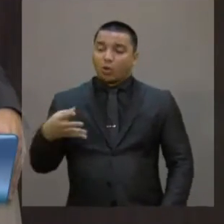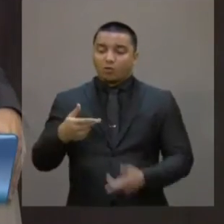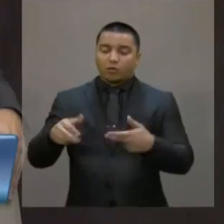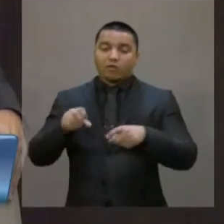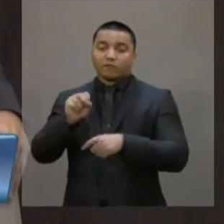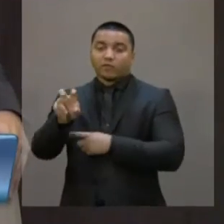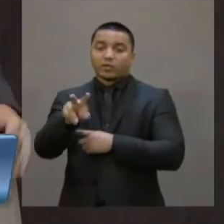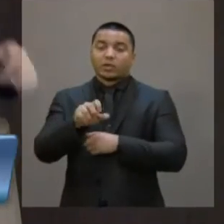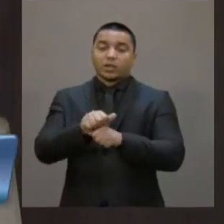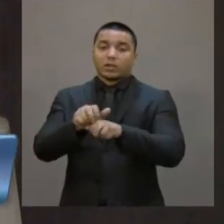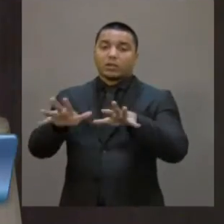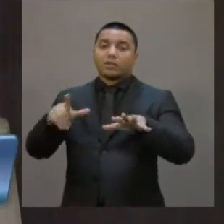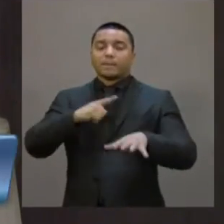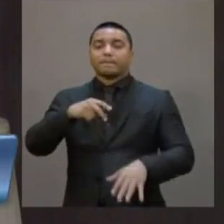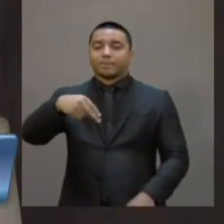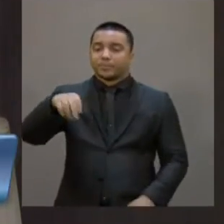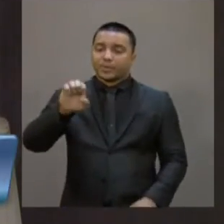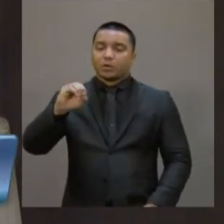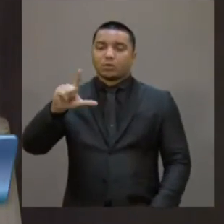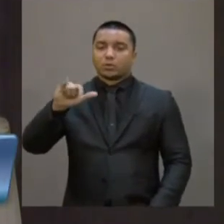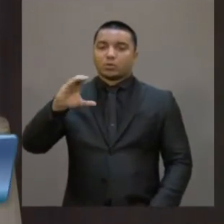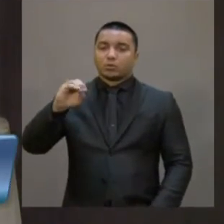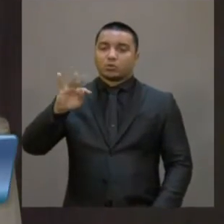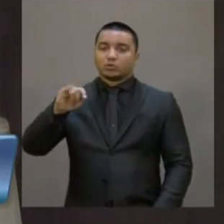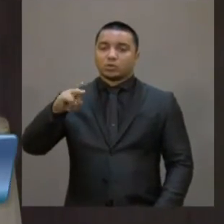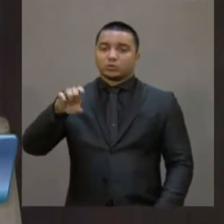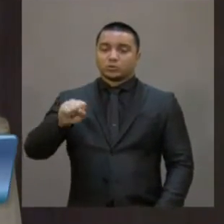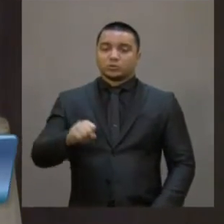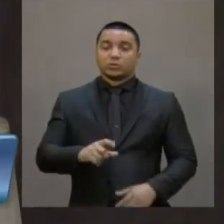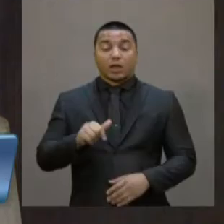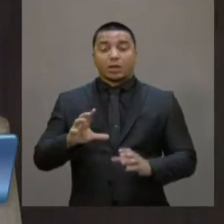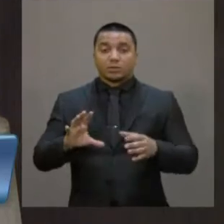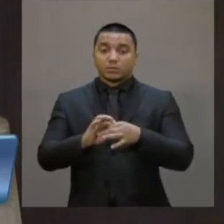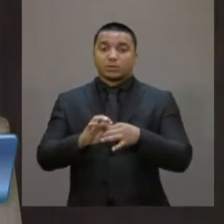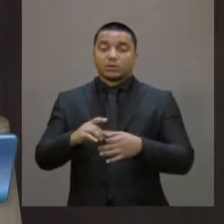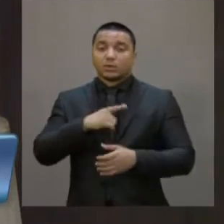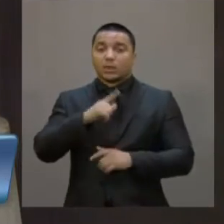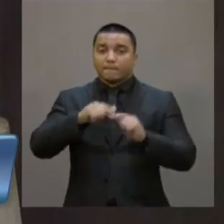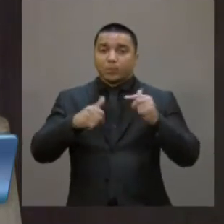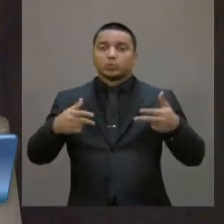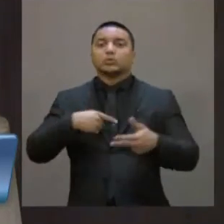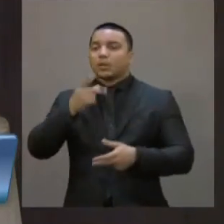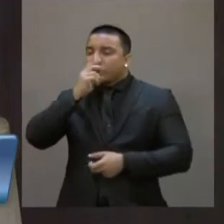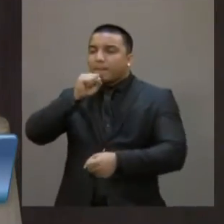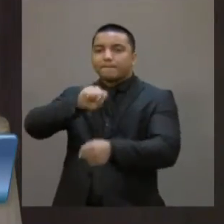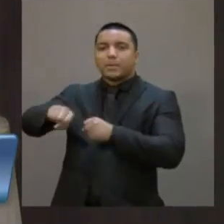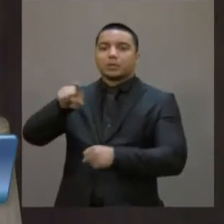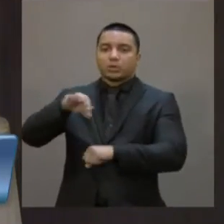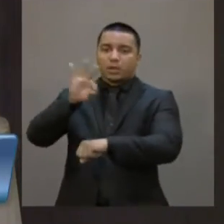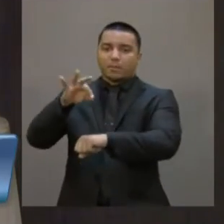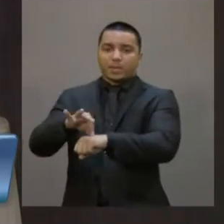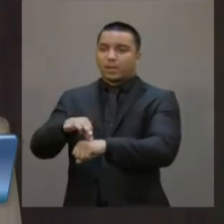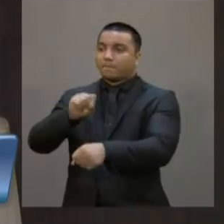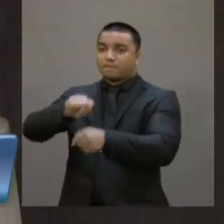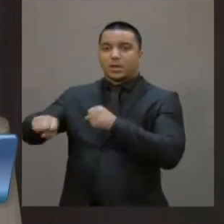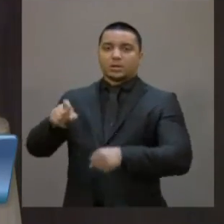agrotóxicos liberados, inclusive, têm neonicotinoides na sua composição. Esses produtos matam as abelhas.